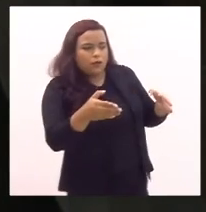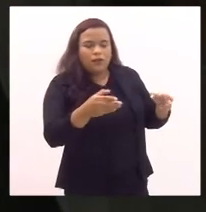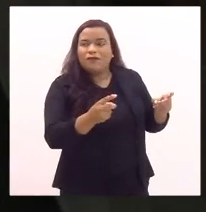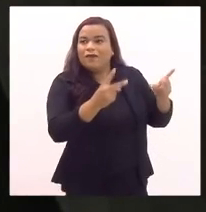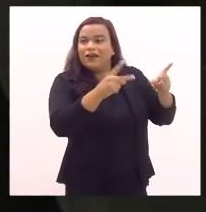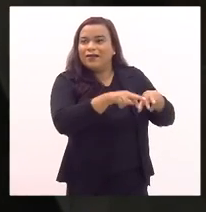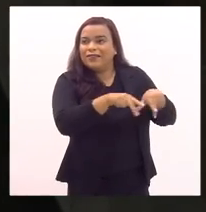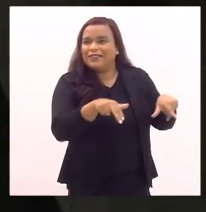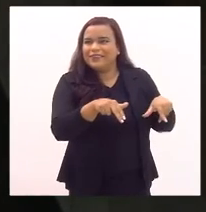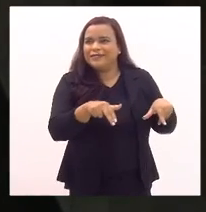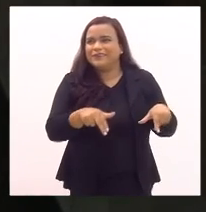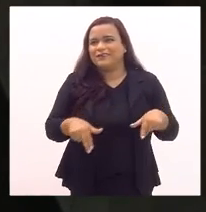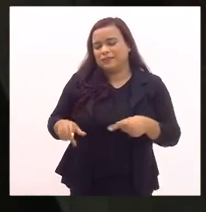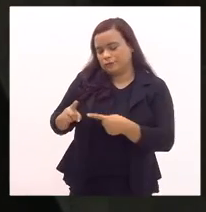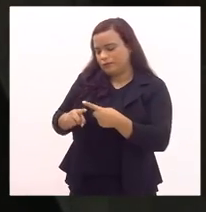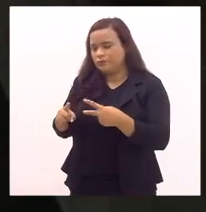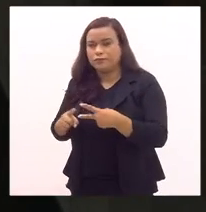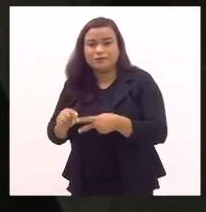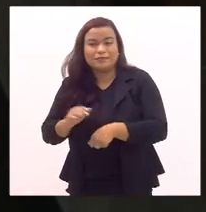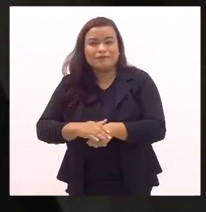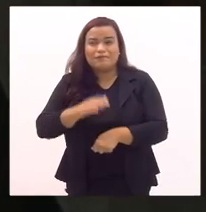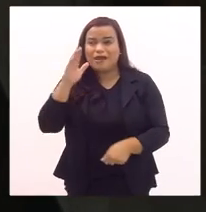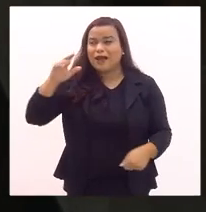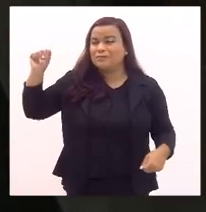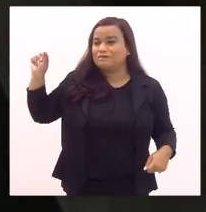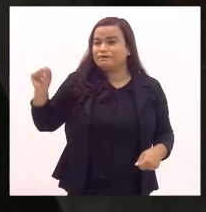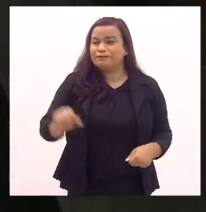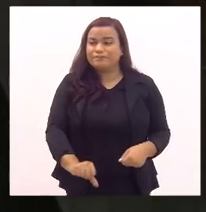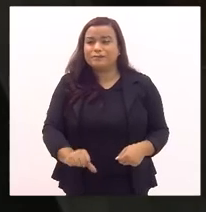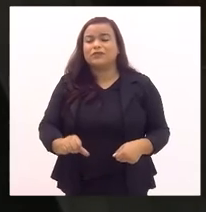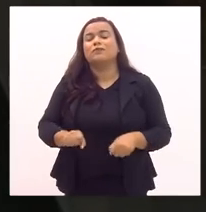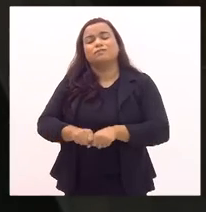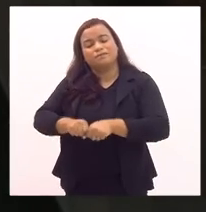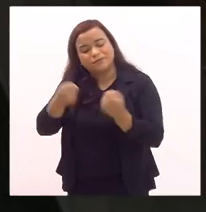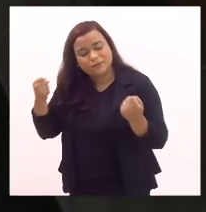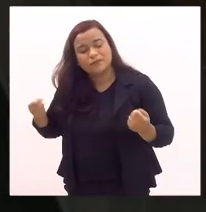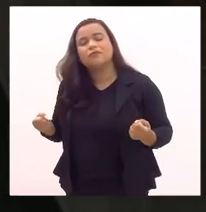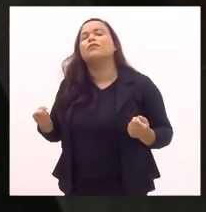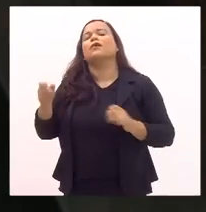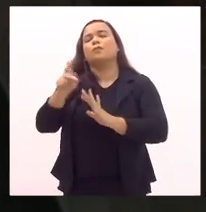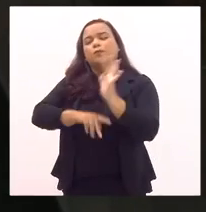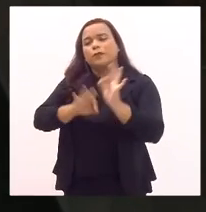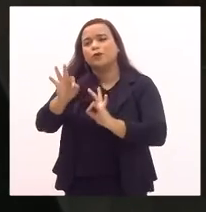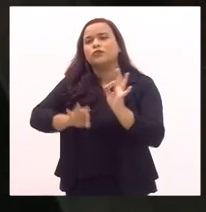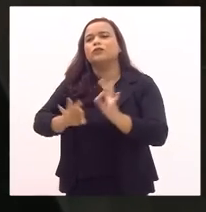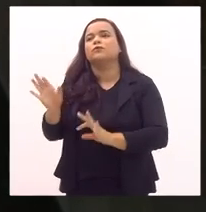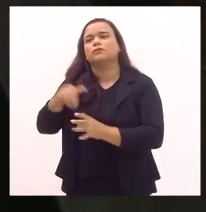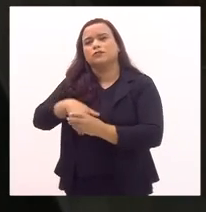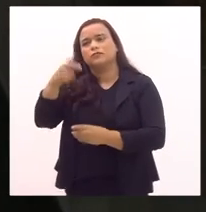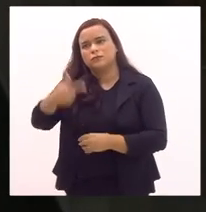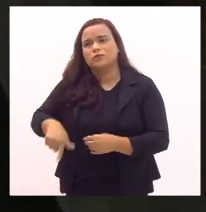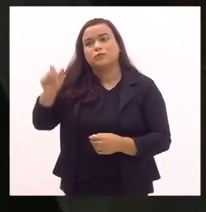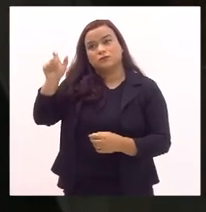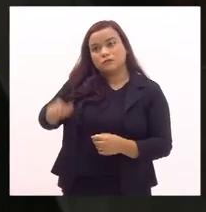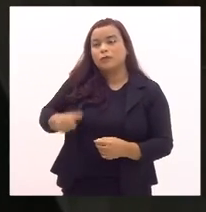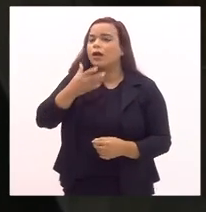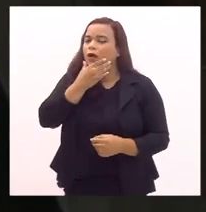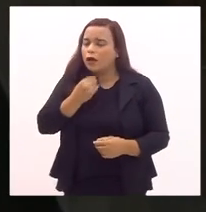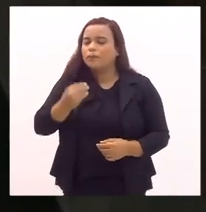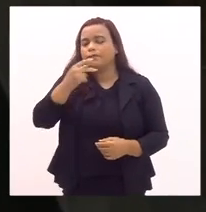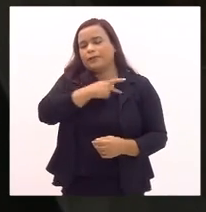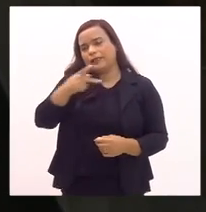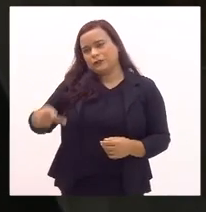mortais são os mais letais são os mais para Tais para o projeto de eleição de Jair bolsonaro sem esquecer